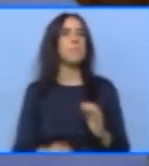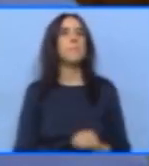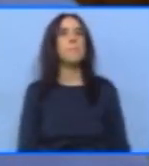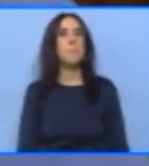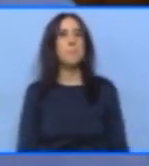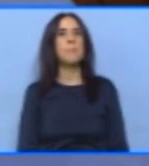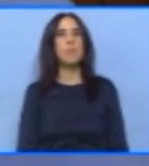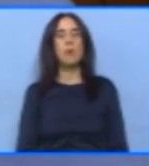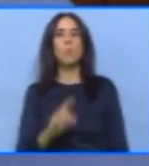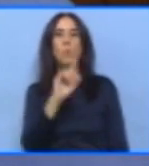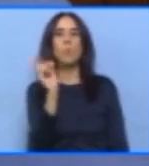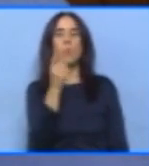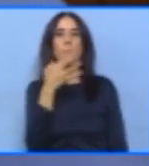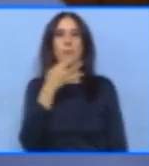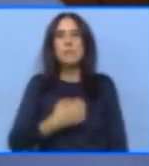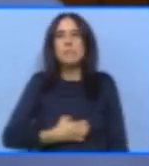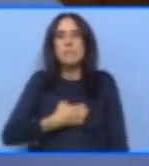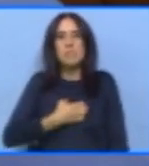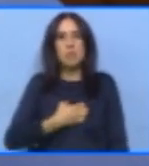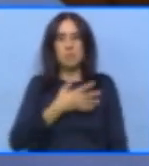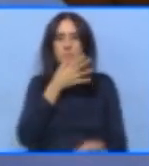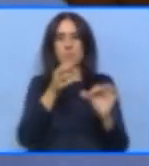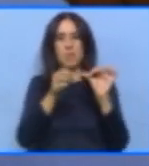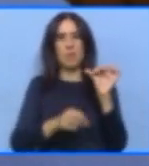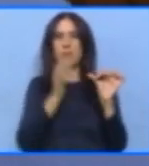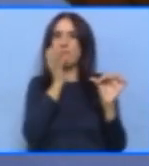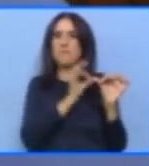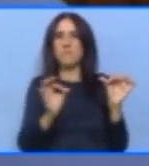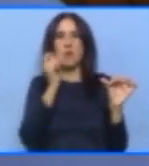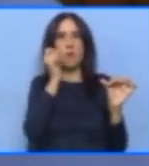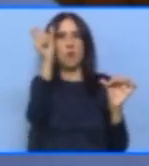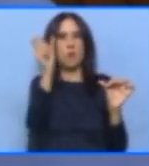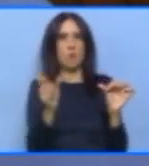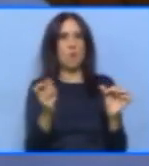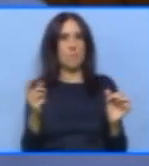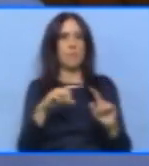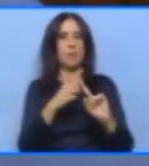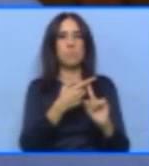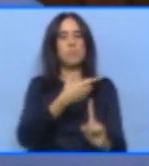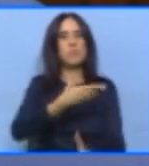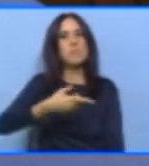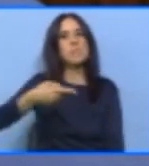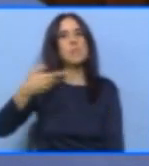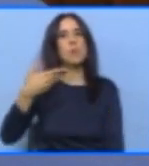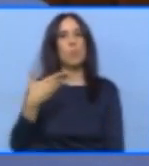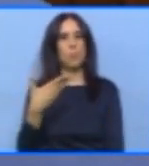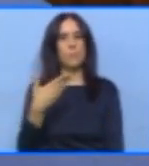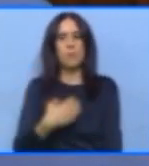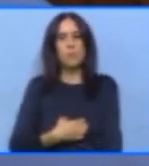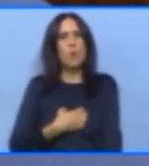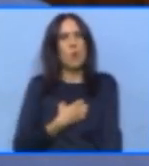todos sintam, vejam as palavras magníficas deste homem, em 1971,